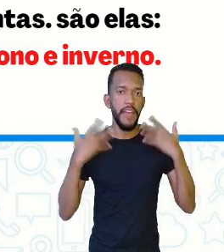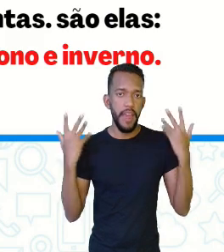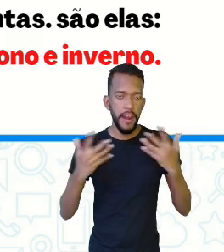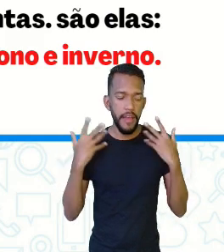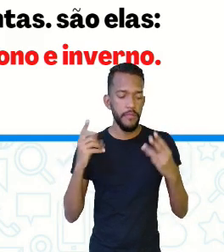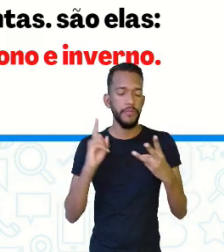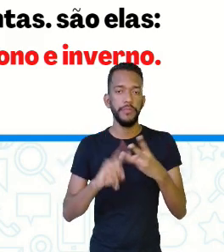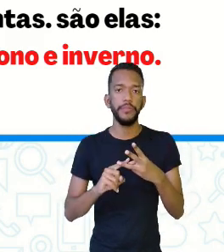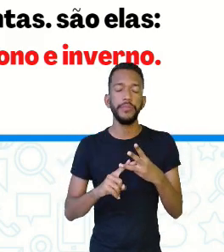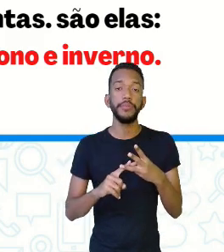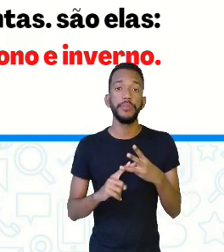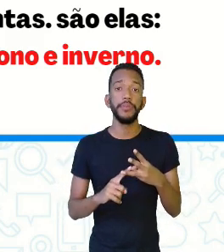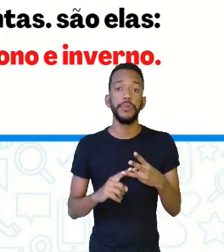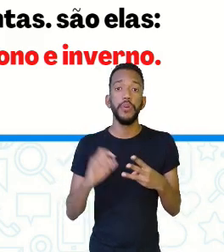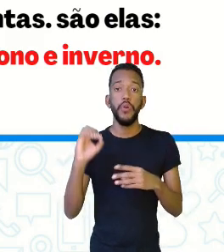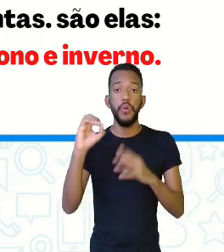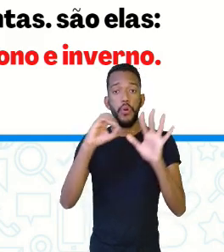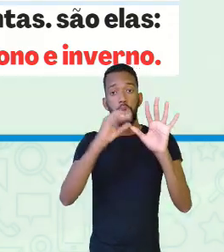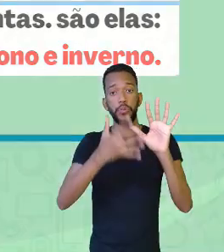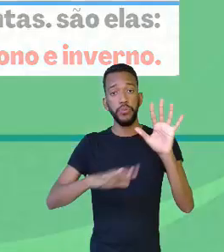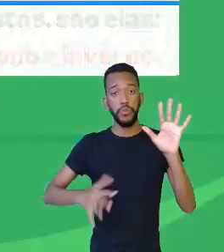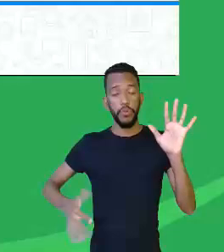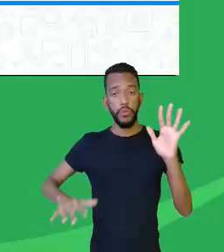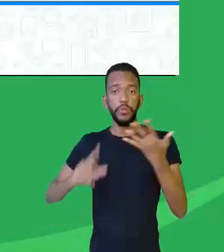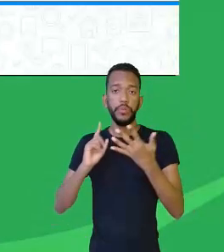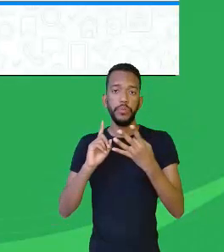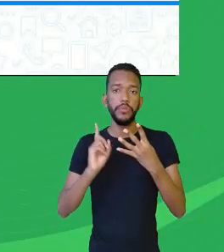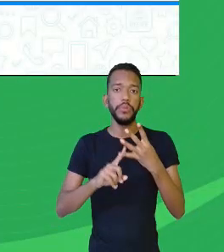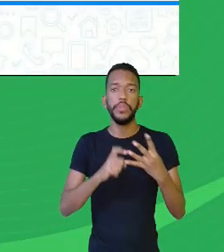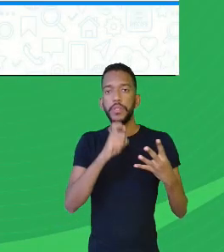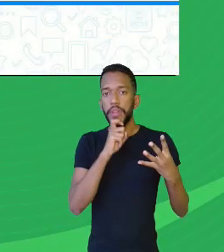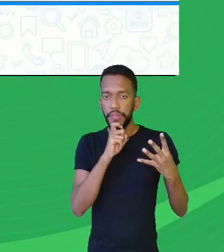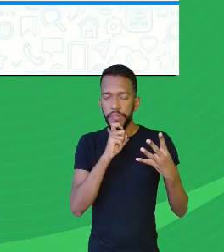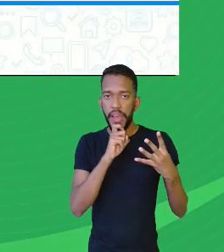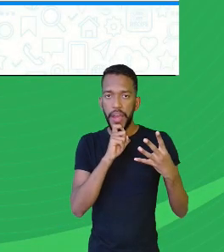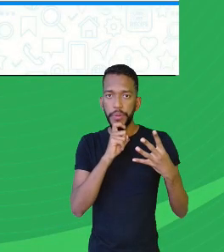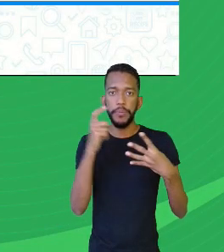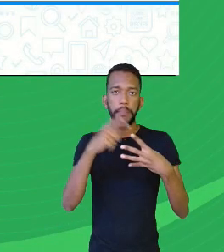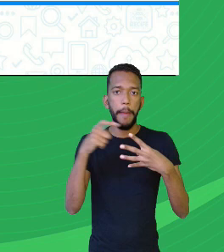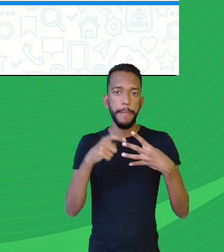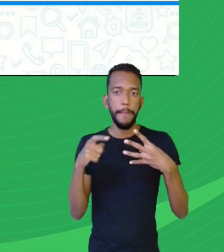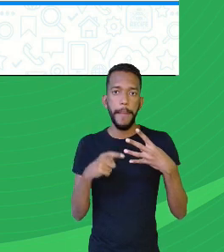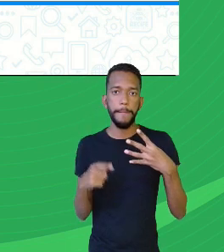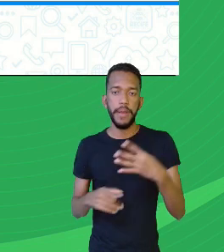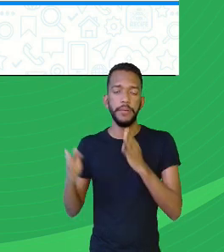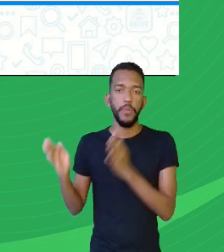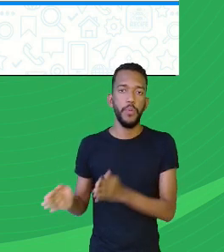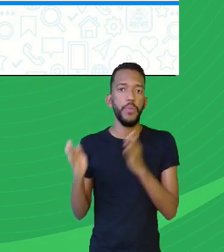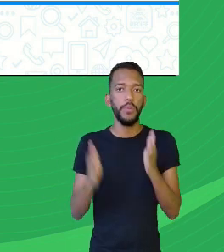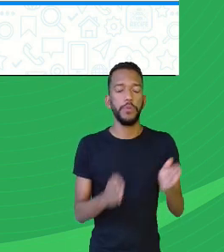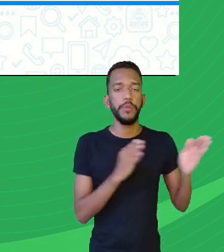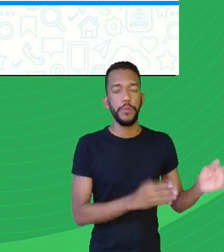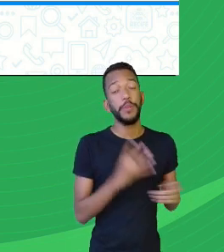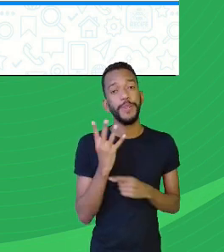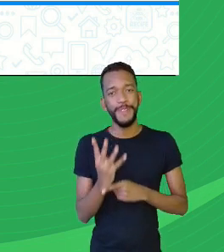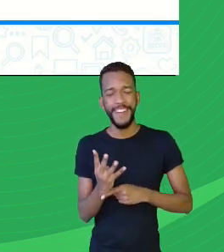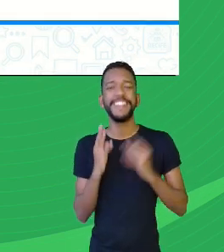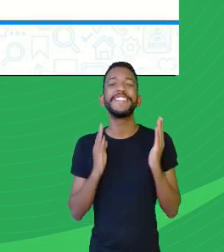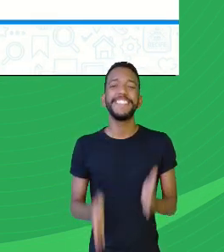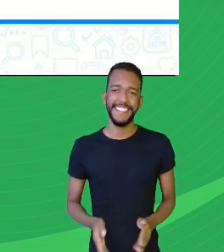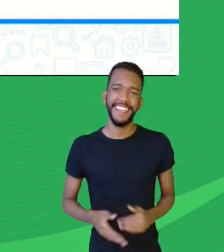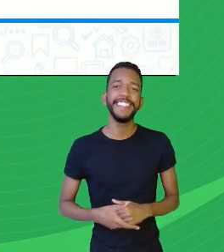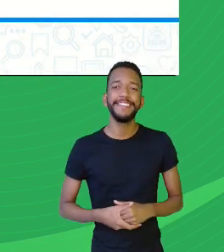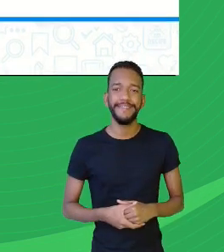inverno. Olha aí no nosso esquema. Primavera, verão, outono e inverno são as estações do